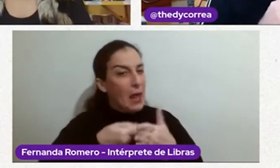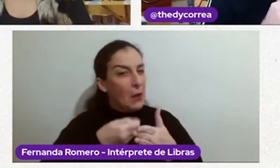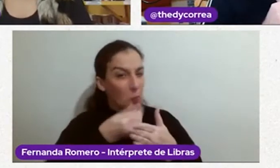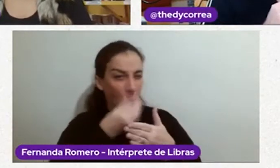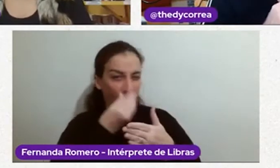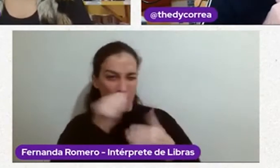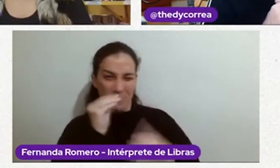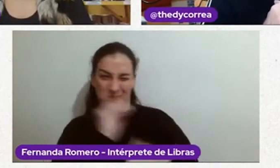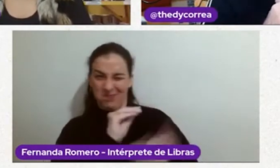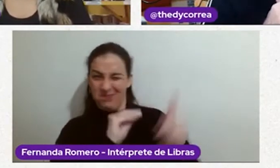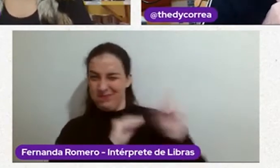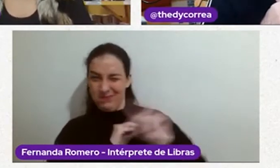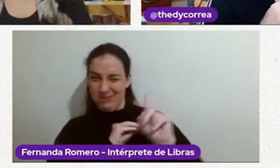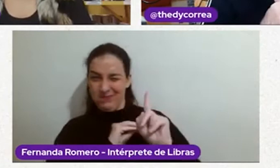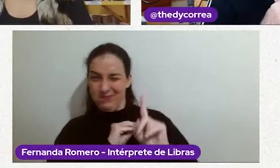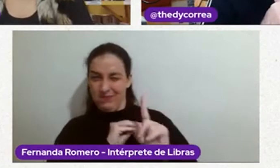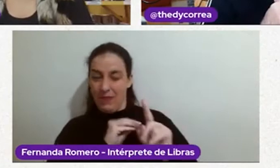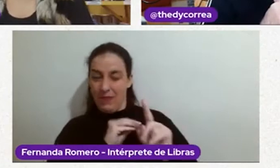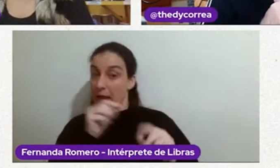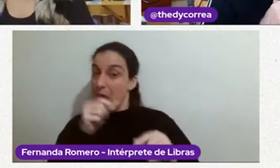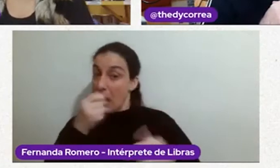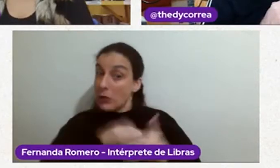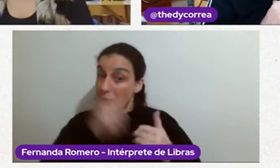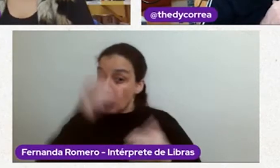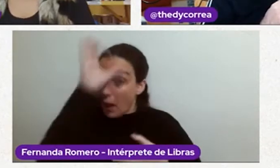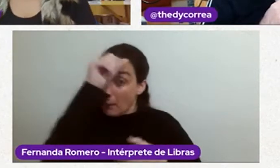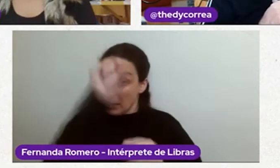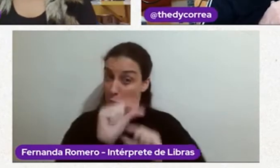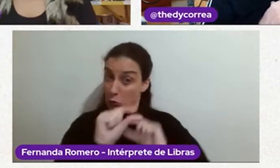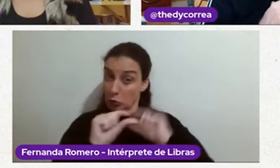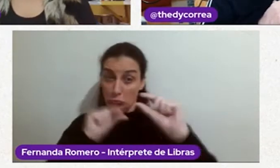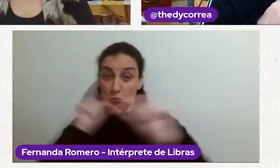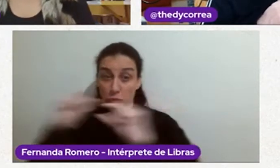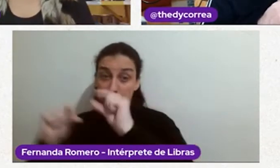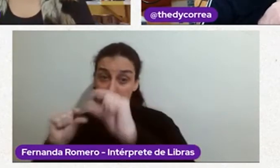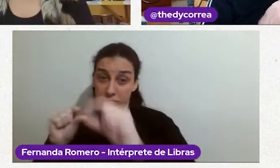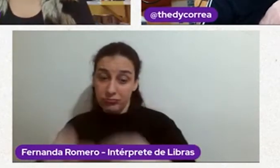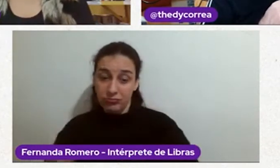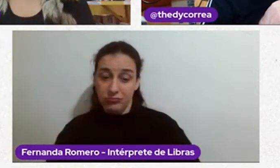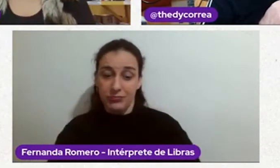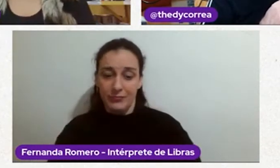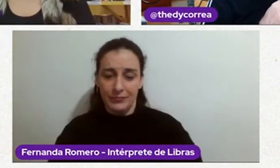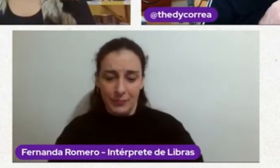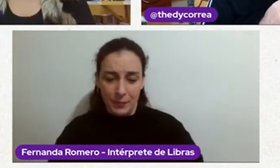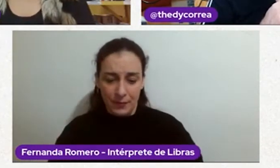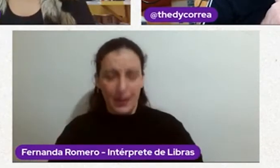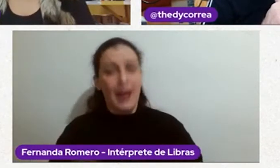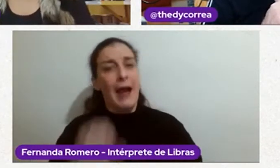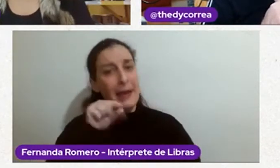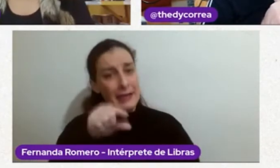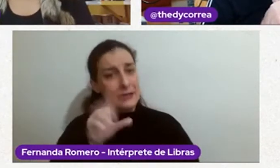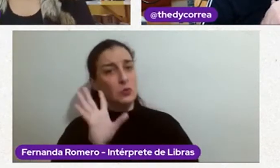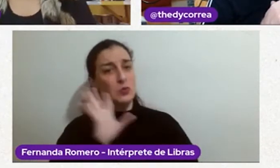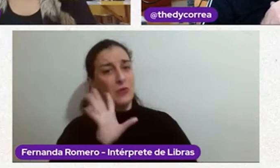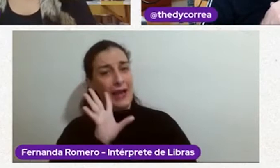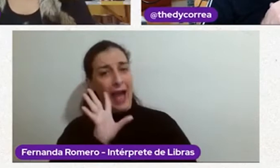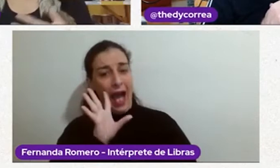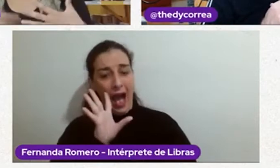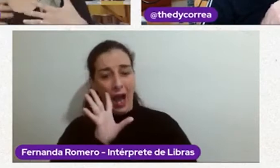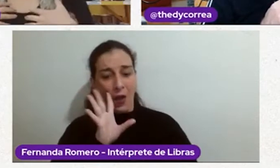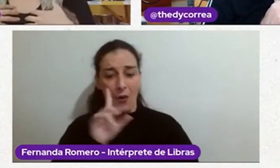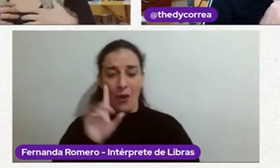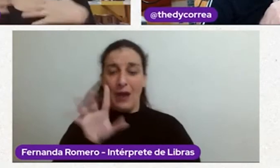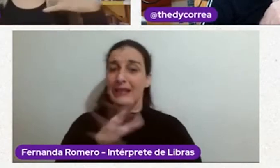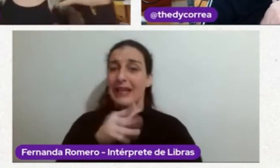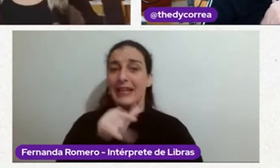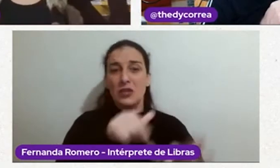estilo. Isso é bacana, e talvez a gente também sair um pouco da mesmice,